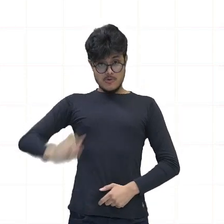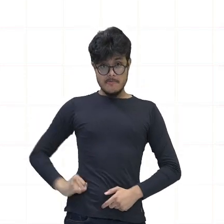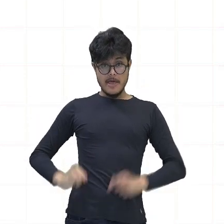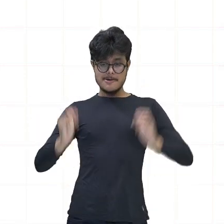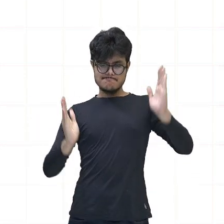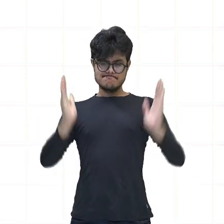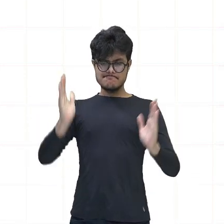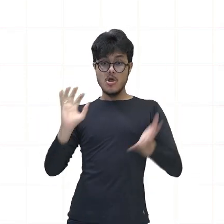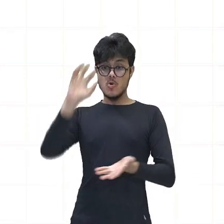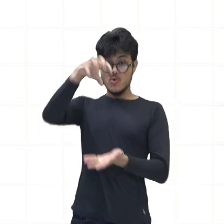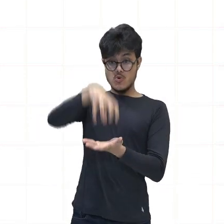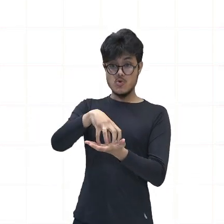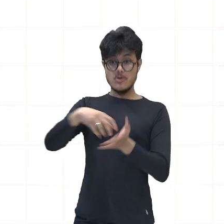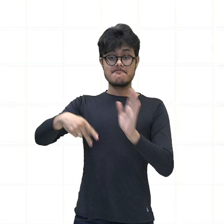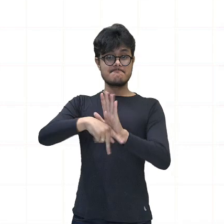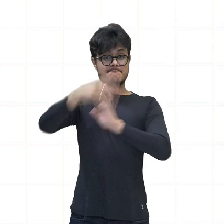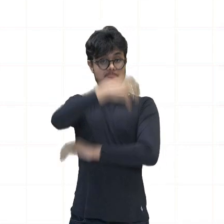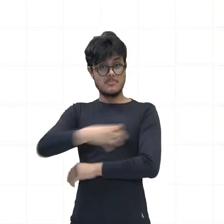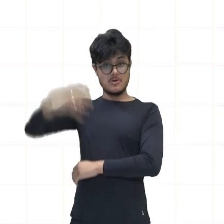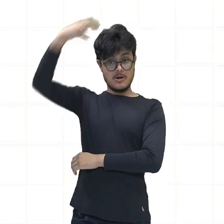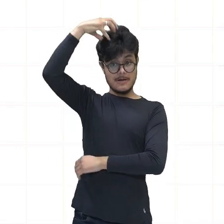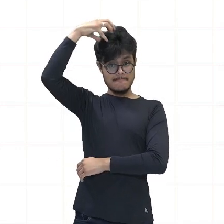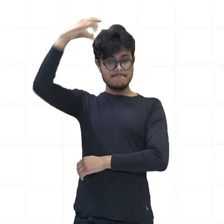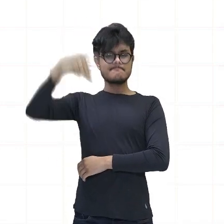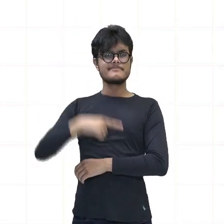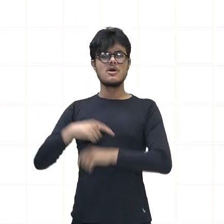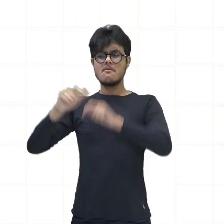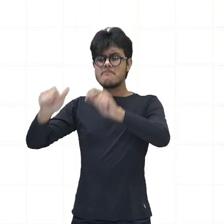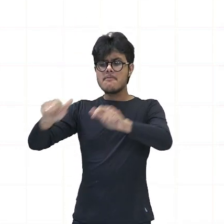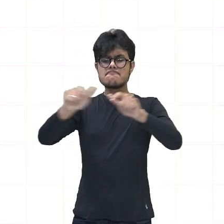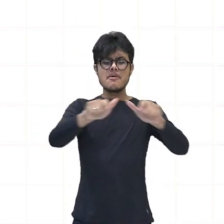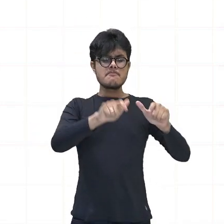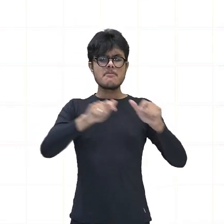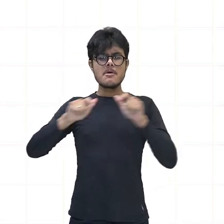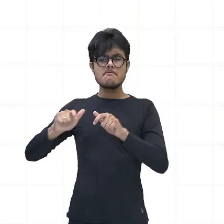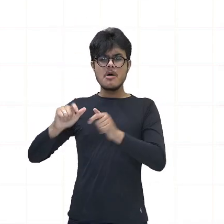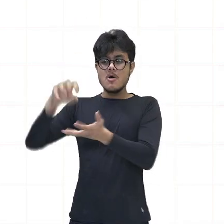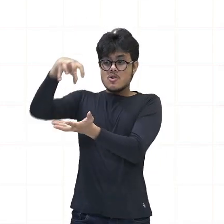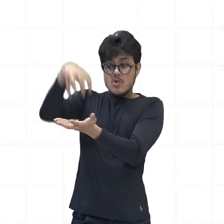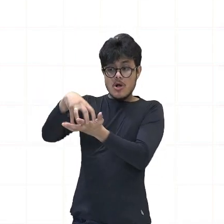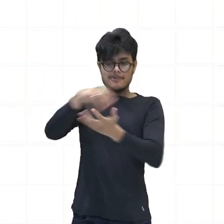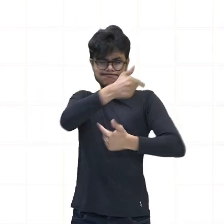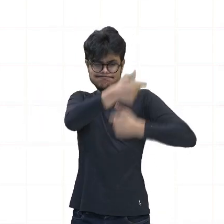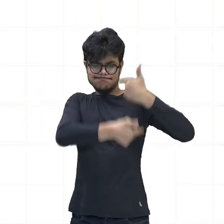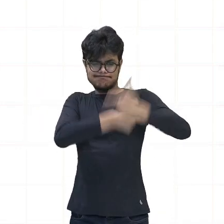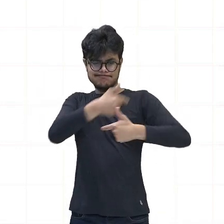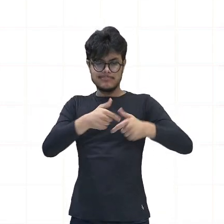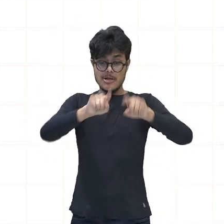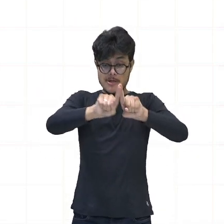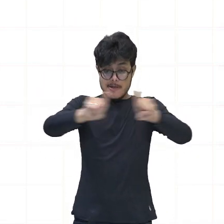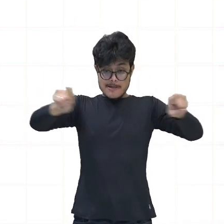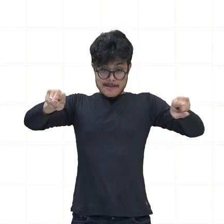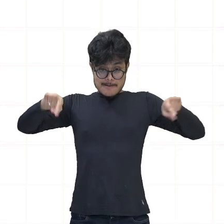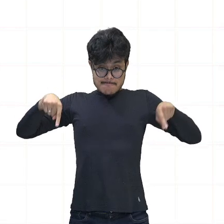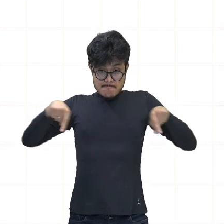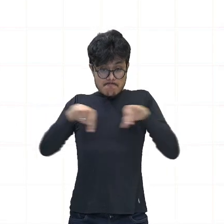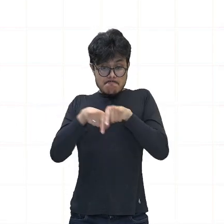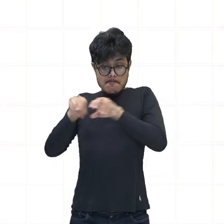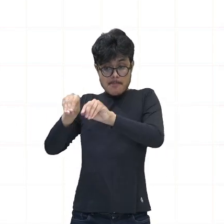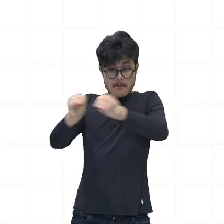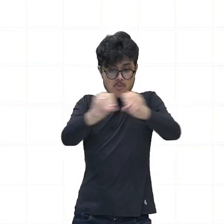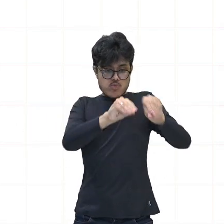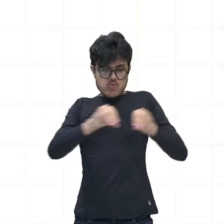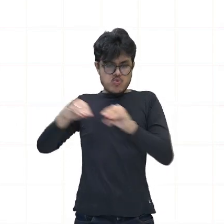naquele momento, foram se formando os latifúndios, que são aquelas grandes propriedades de terra que desenvolvia